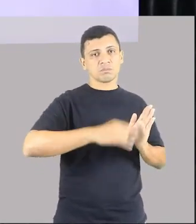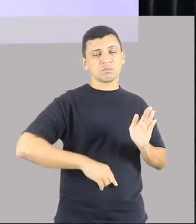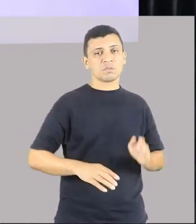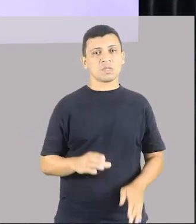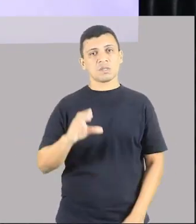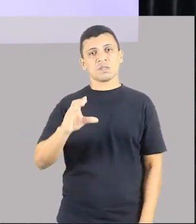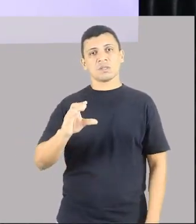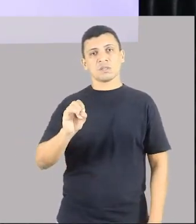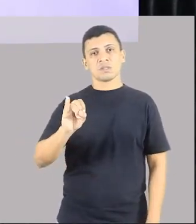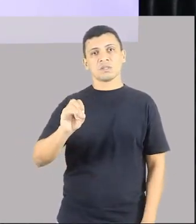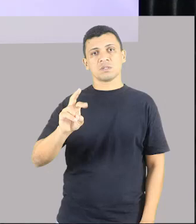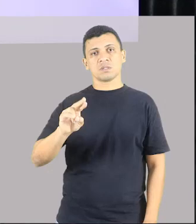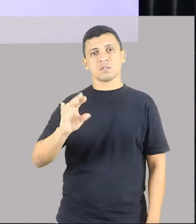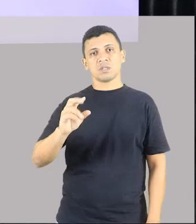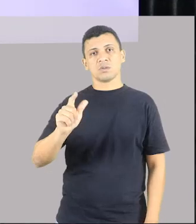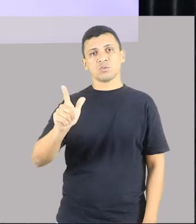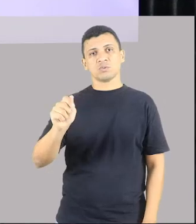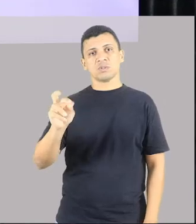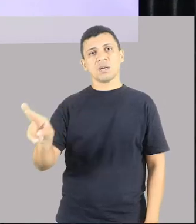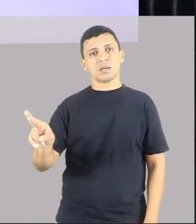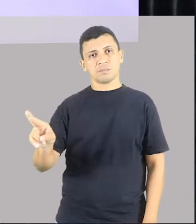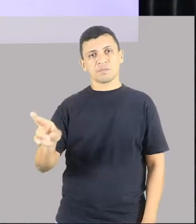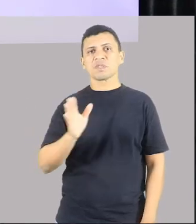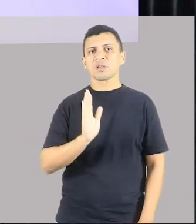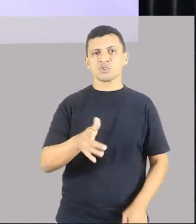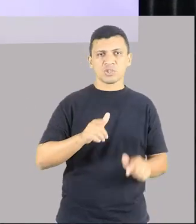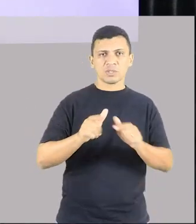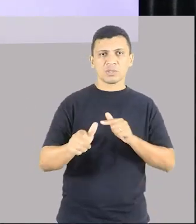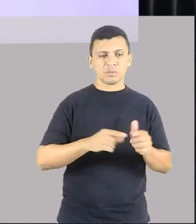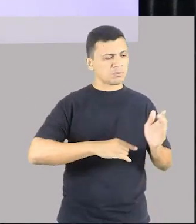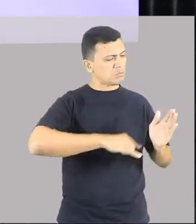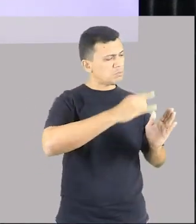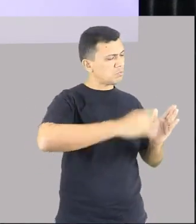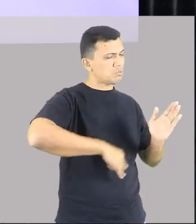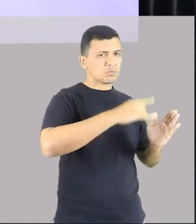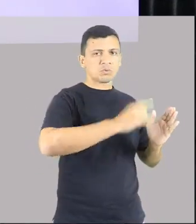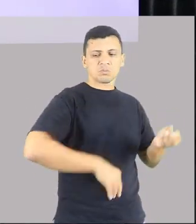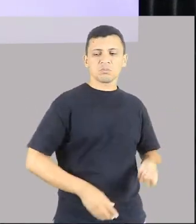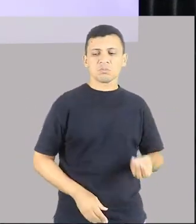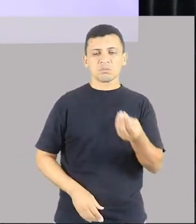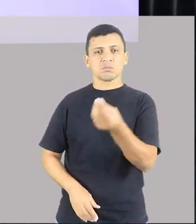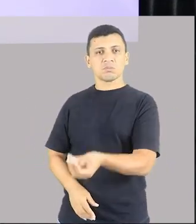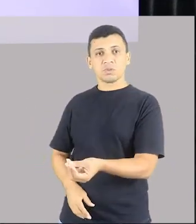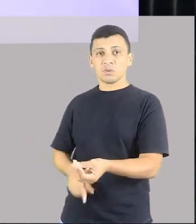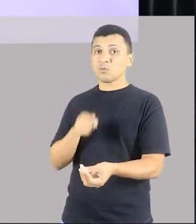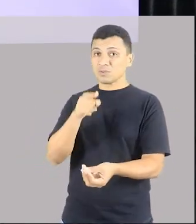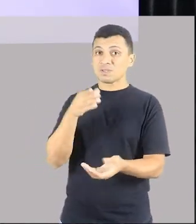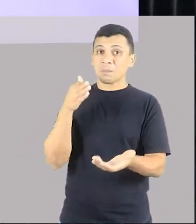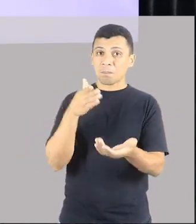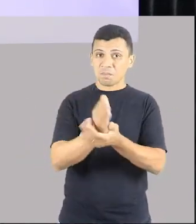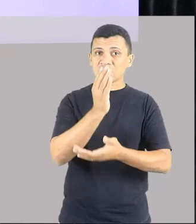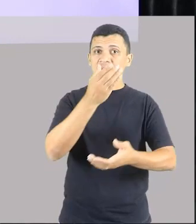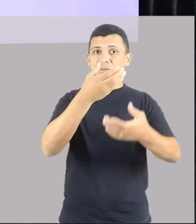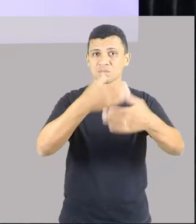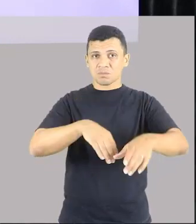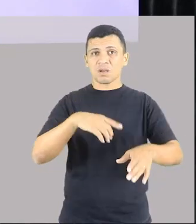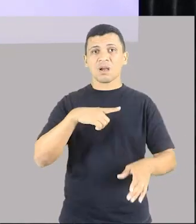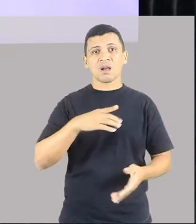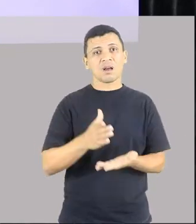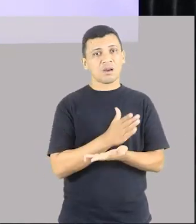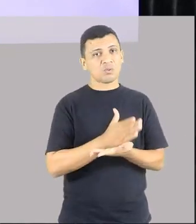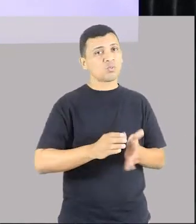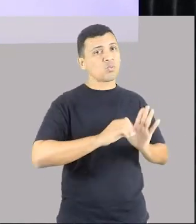trabalhou em órgão público, talvez você já tenha recebido, se não, quando você passar nesse concurso, você vai receber algum ofício